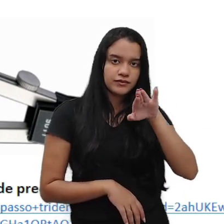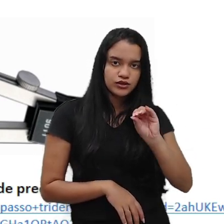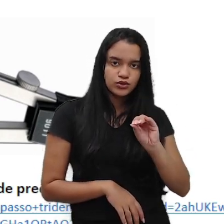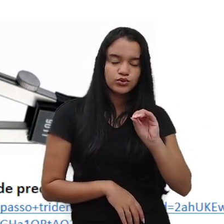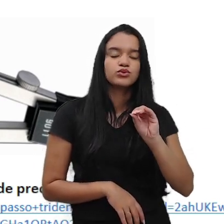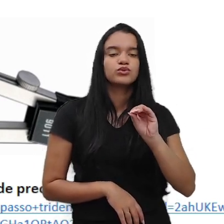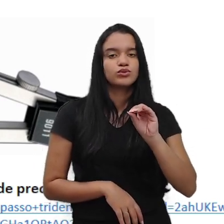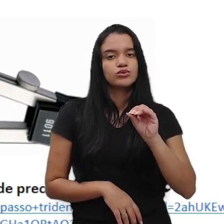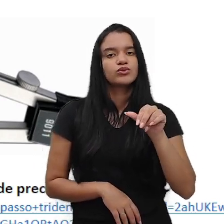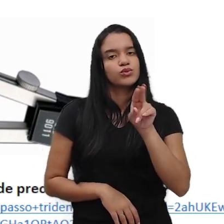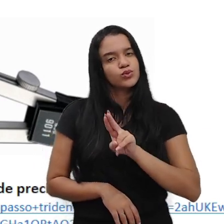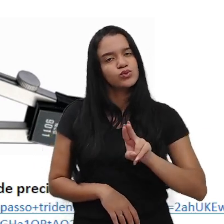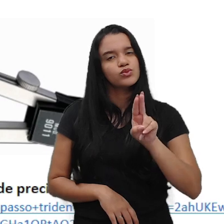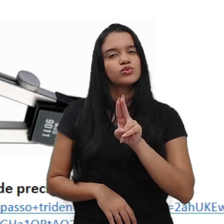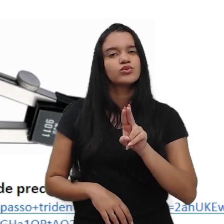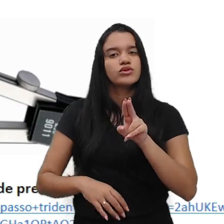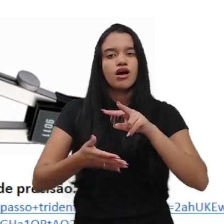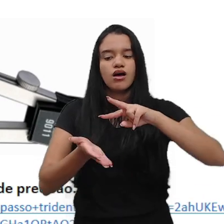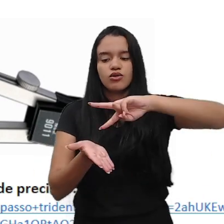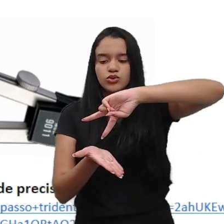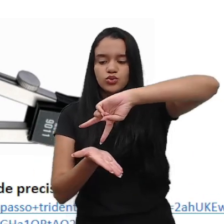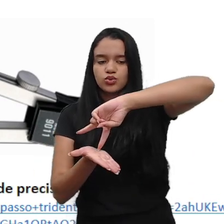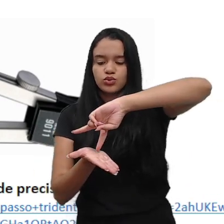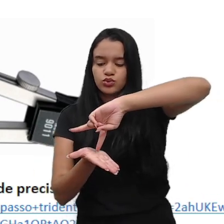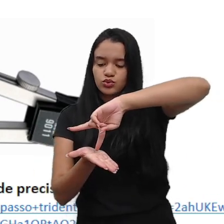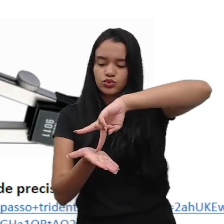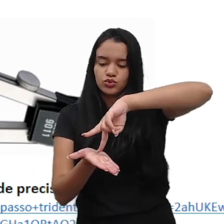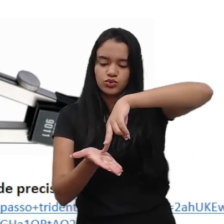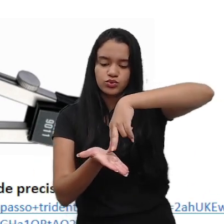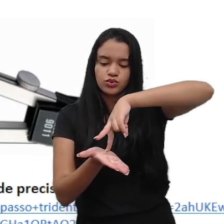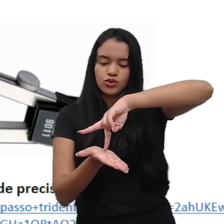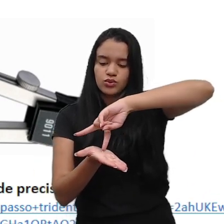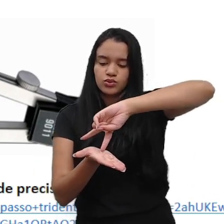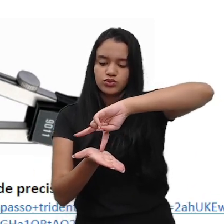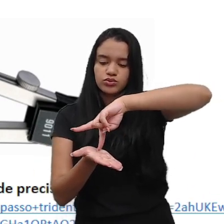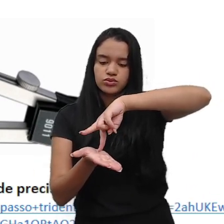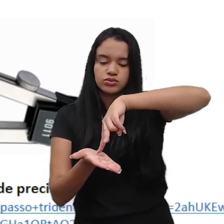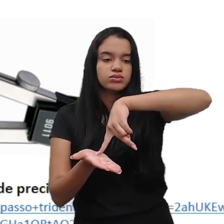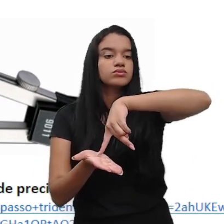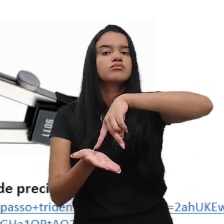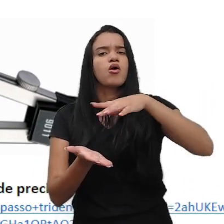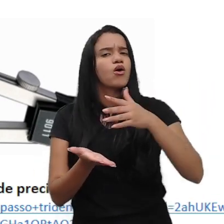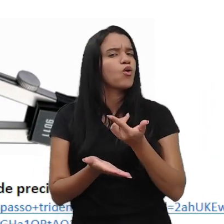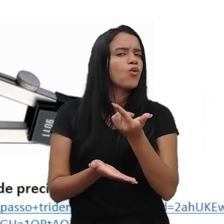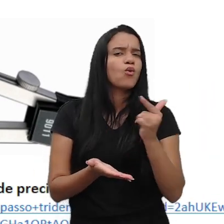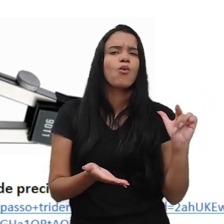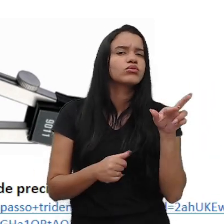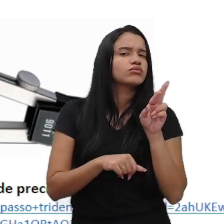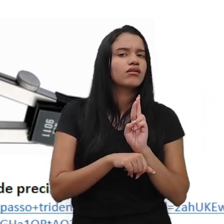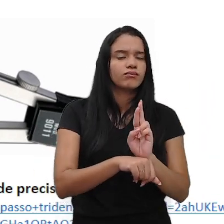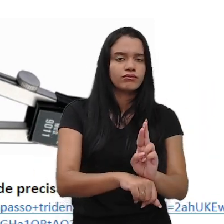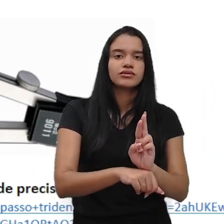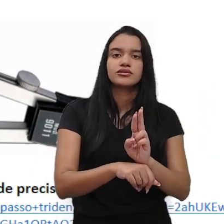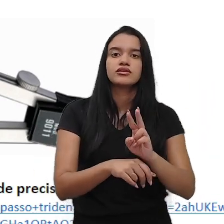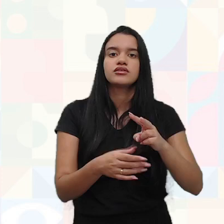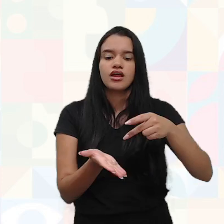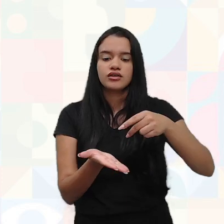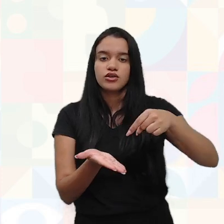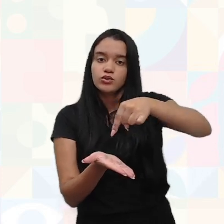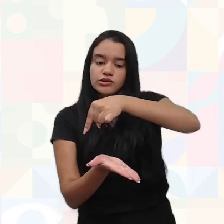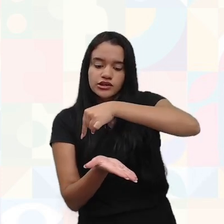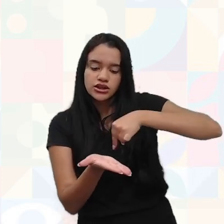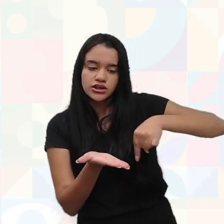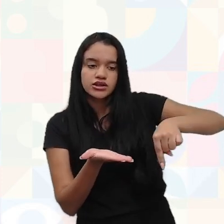para fazer o giro de porta, né? Ou qualquer outra representação que seja circular,